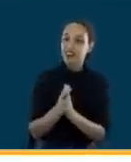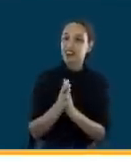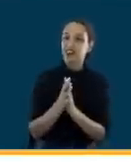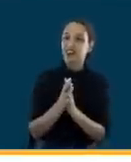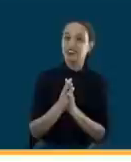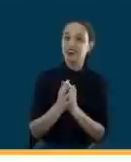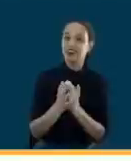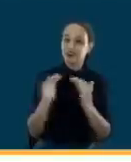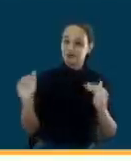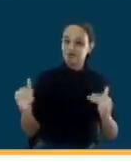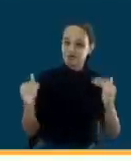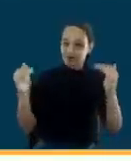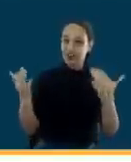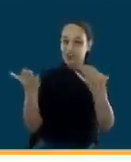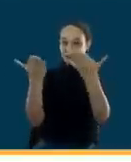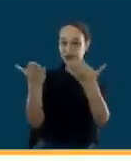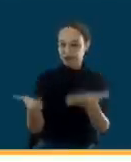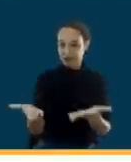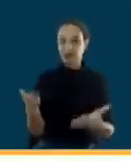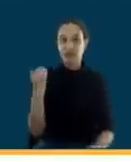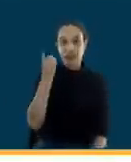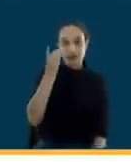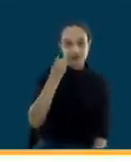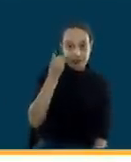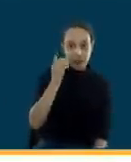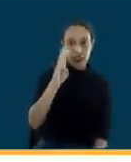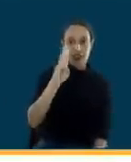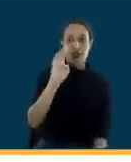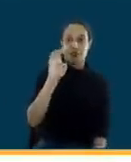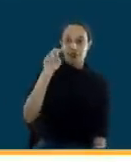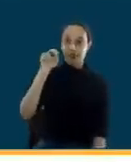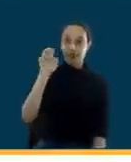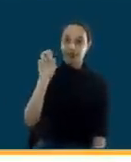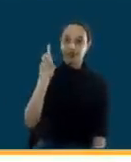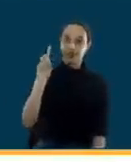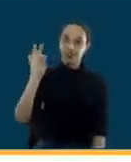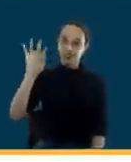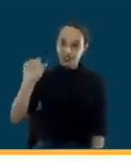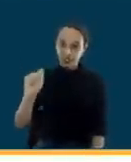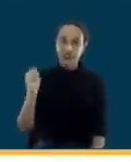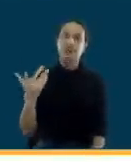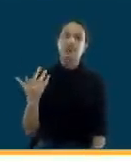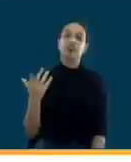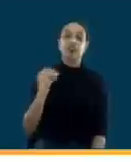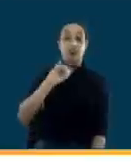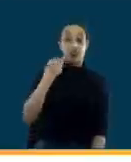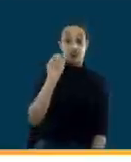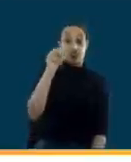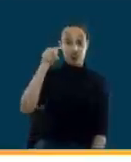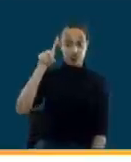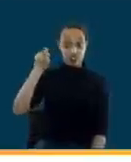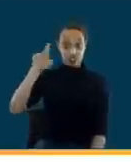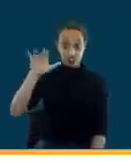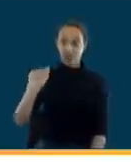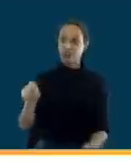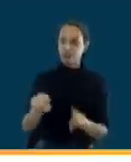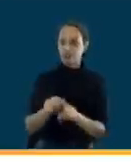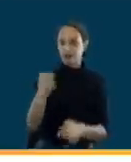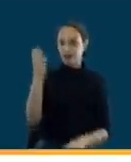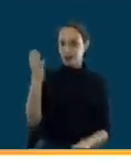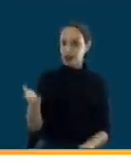da Silva, ao deputado Aure Ribeiro, à deputada Jandira Fegali, porque fez uma escuta